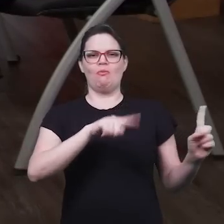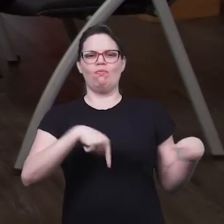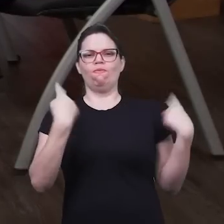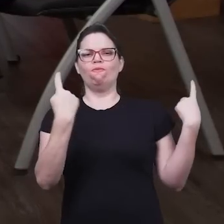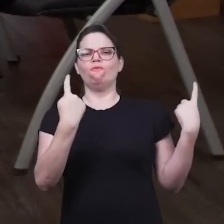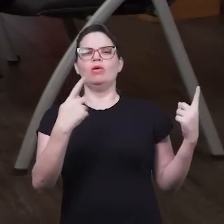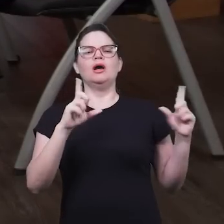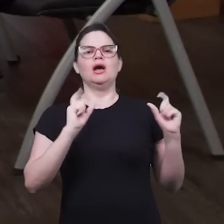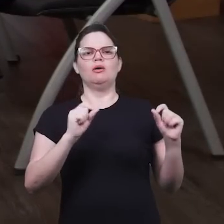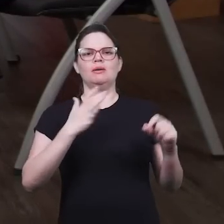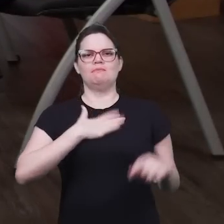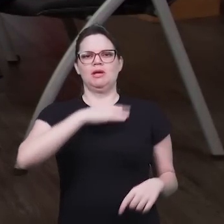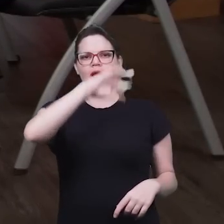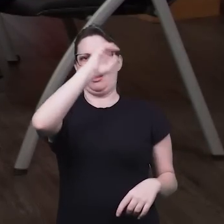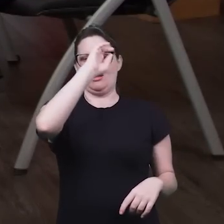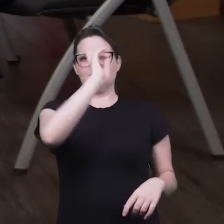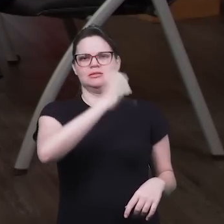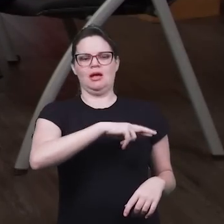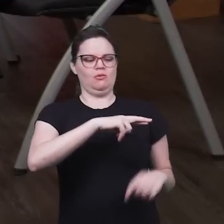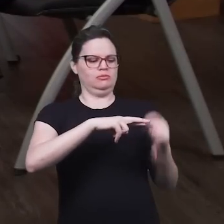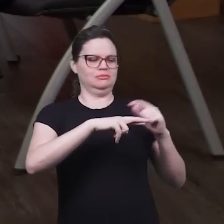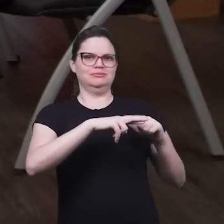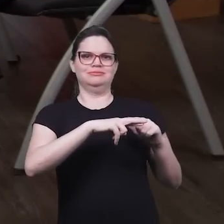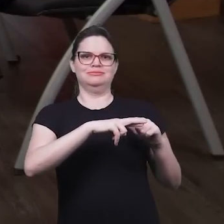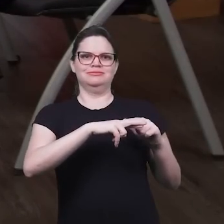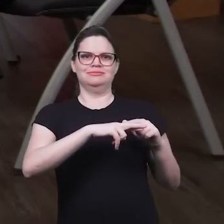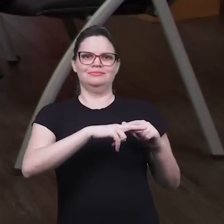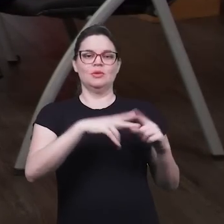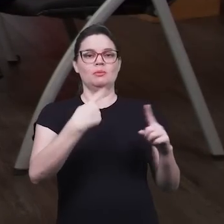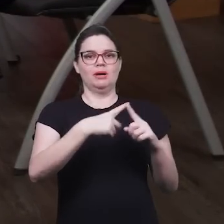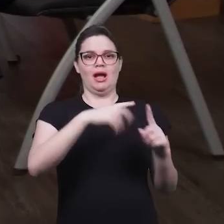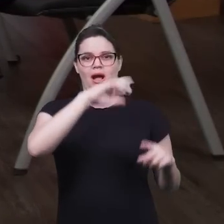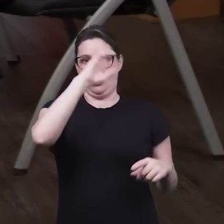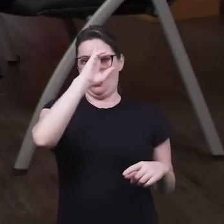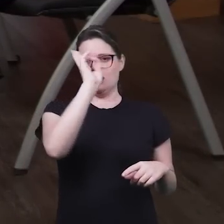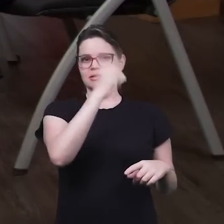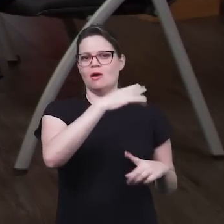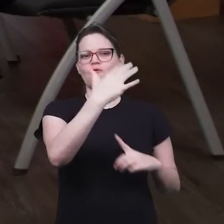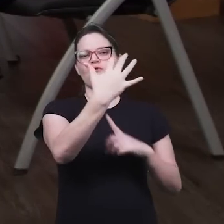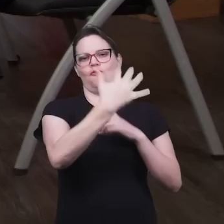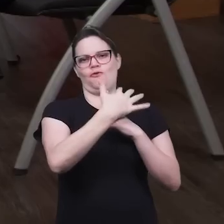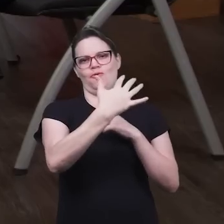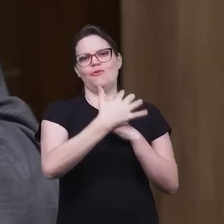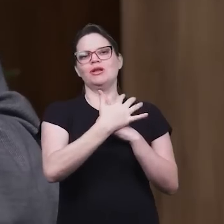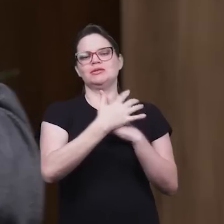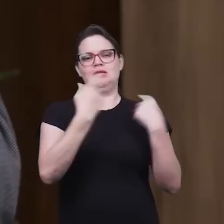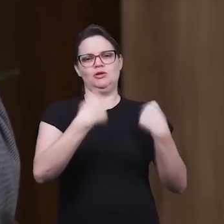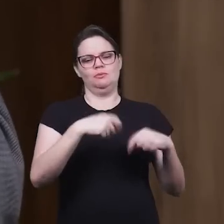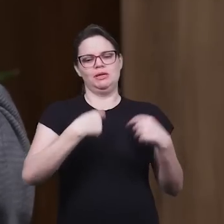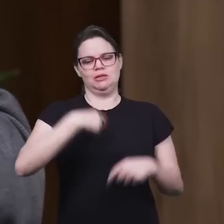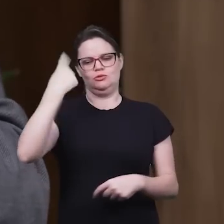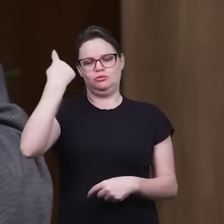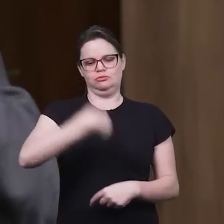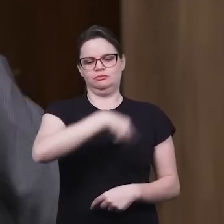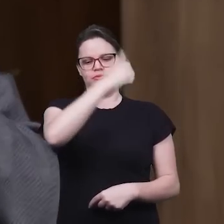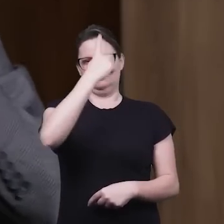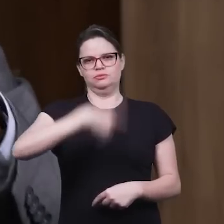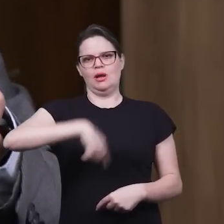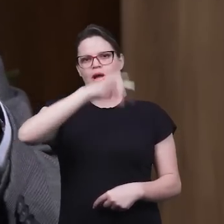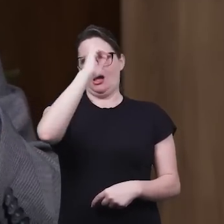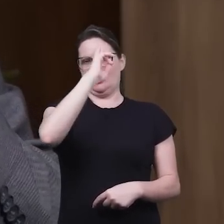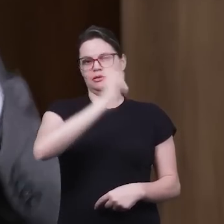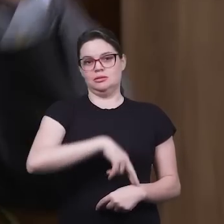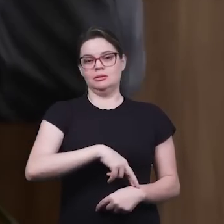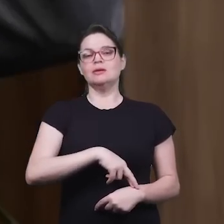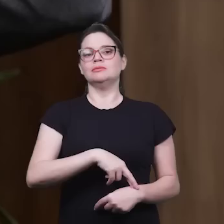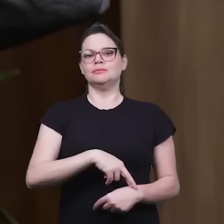que é a morte da carne. Porque quem aceita Jesus como Salvador, é como se, e na verdade